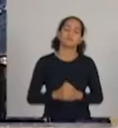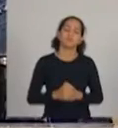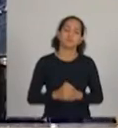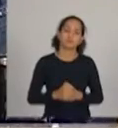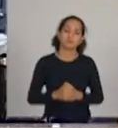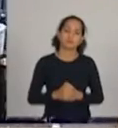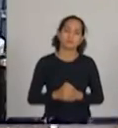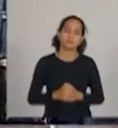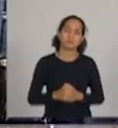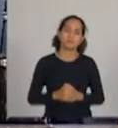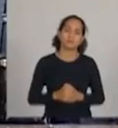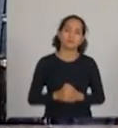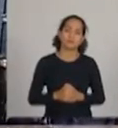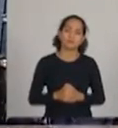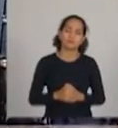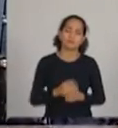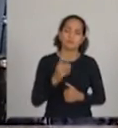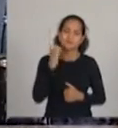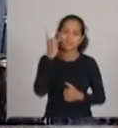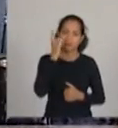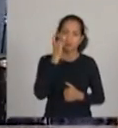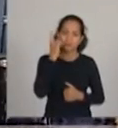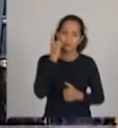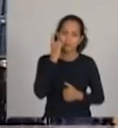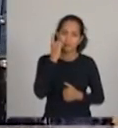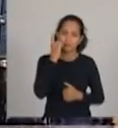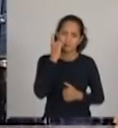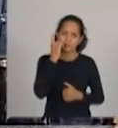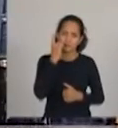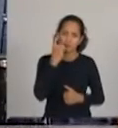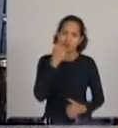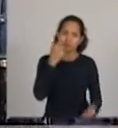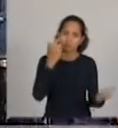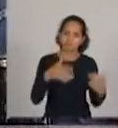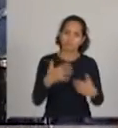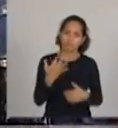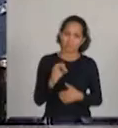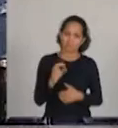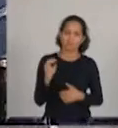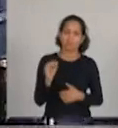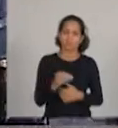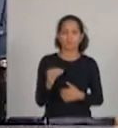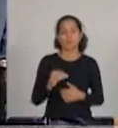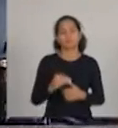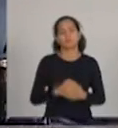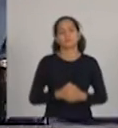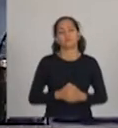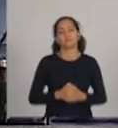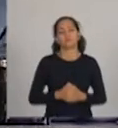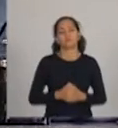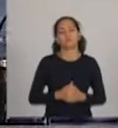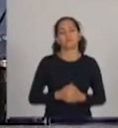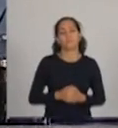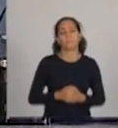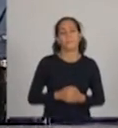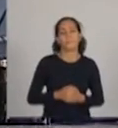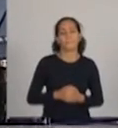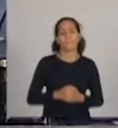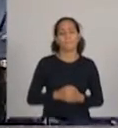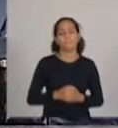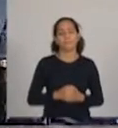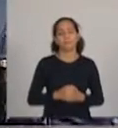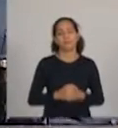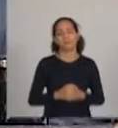deputada Irine Lopes. A deputada falou exatamente 10 Foram exatamente 10 minutos. Deputada Janete também,